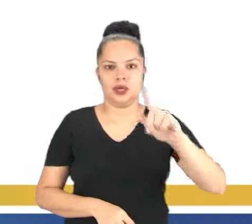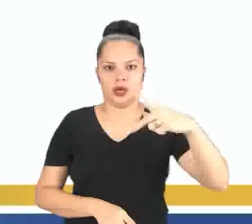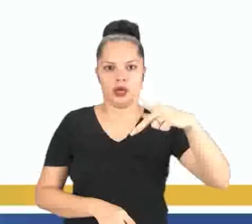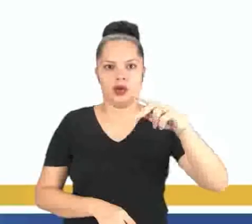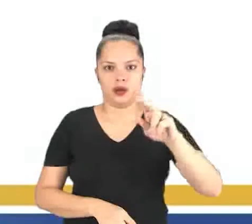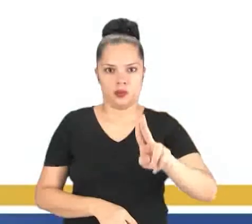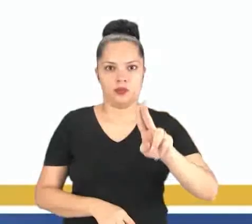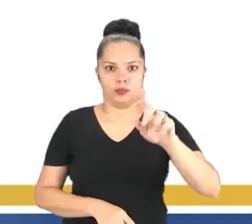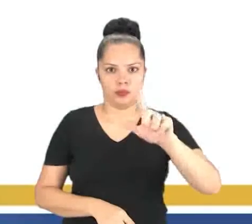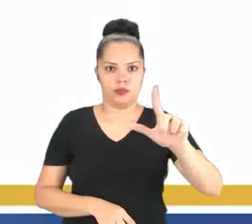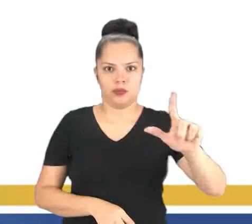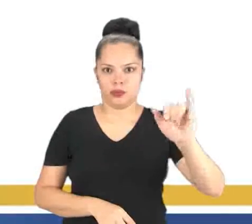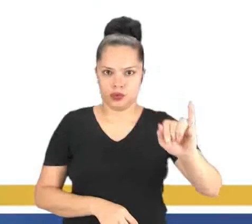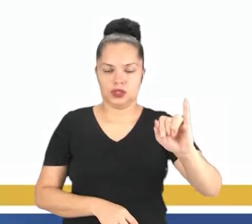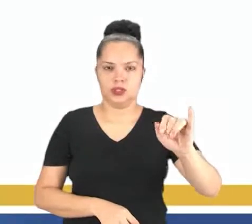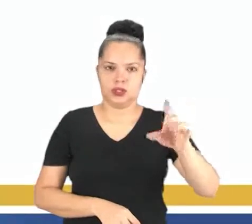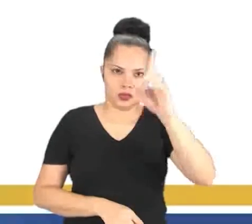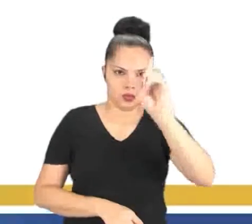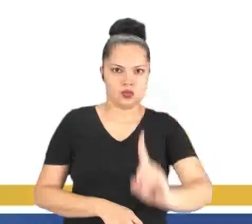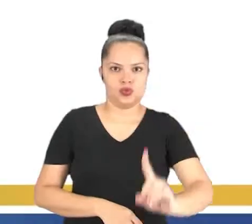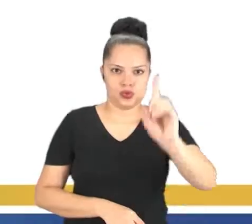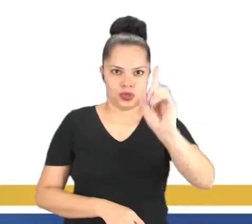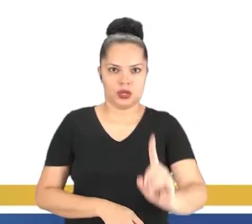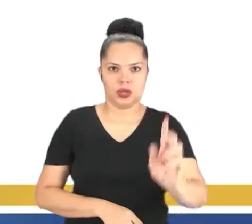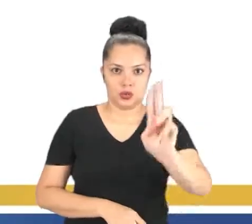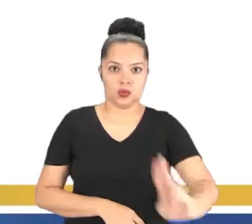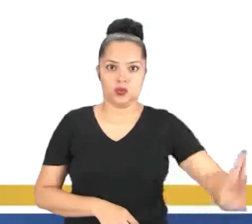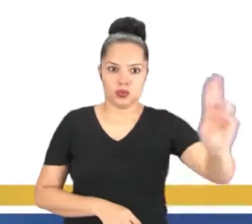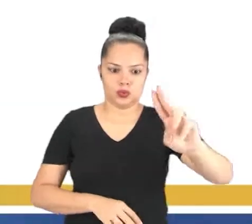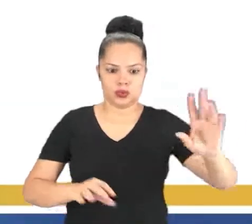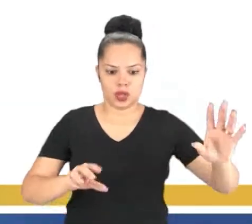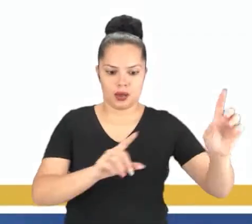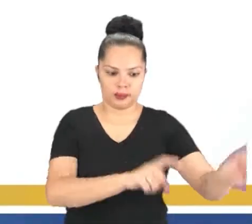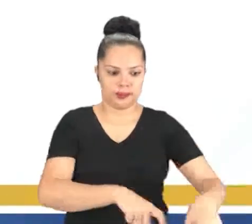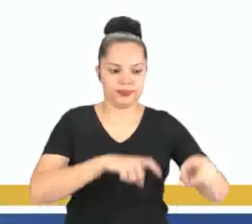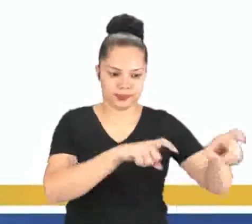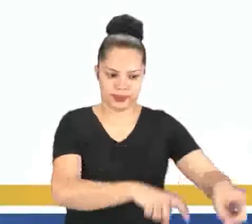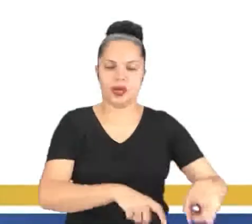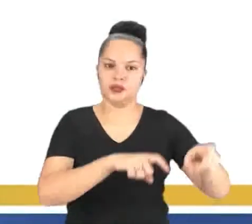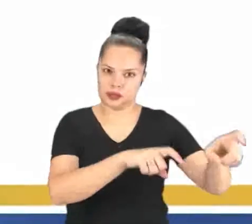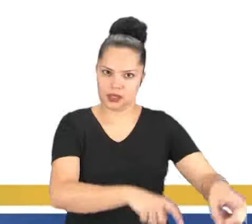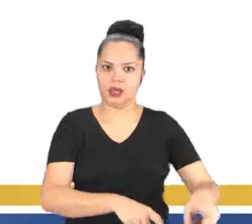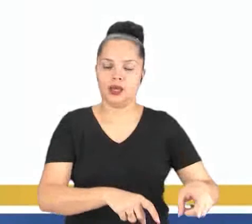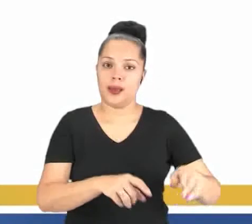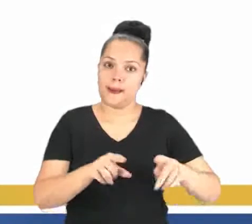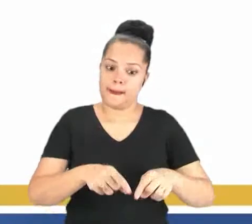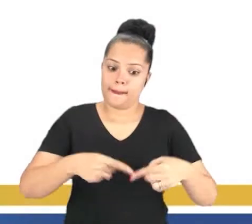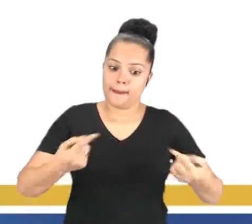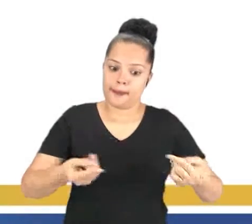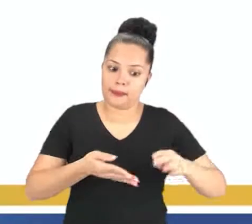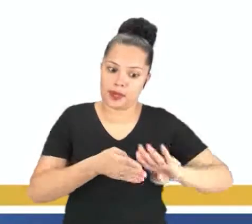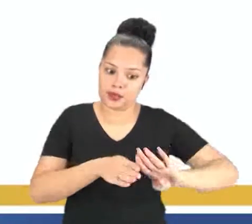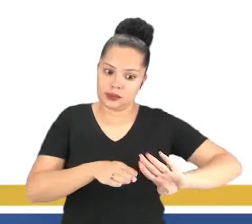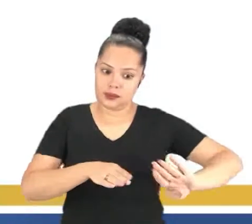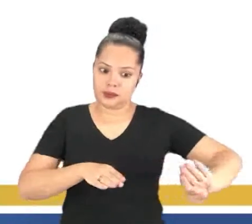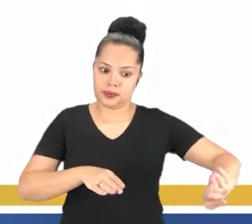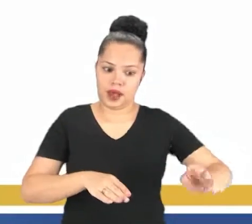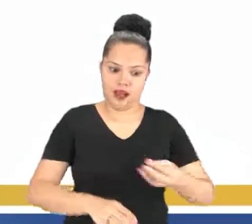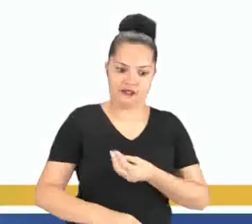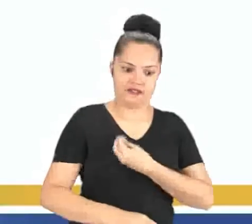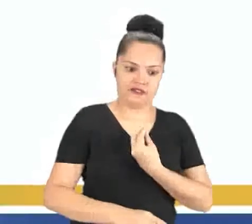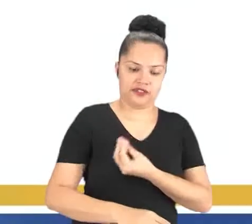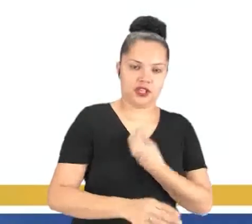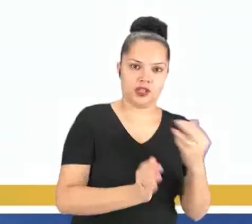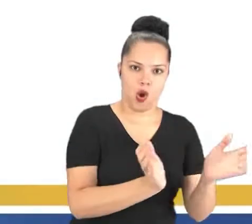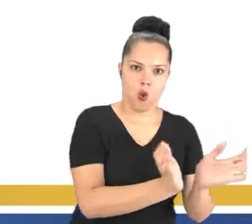coletivas o dominava o direito de uso da Terra para cultivo né sendo que uma parte da produção era para a sobrevivência